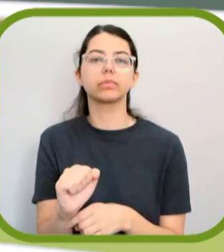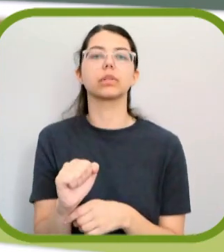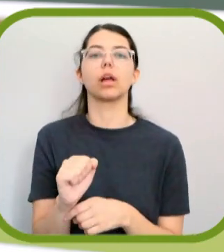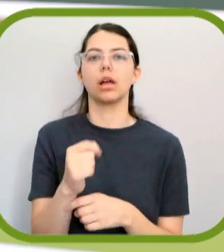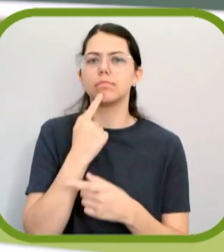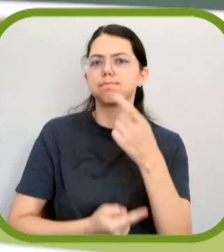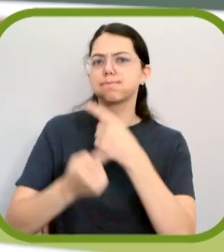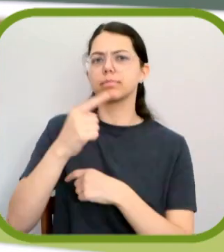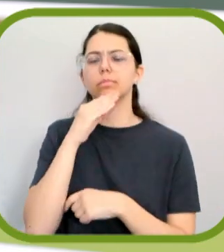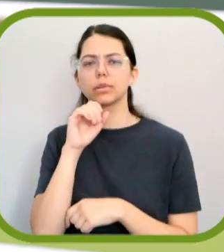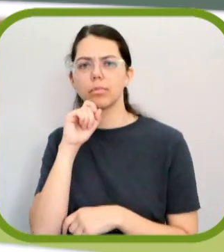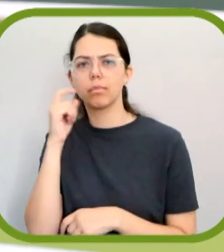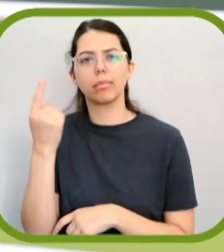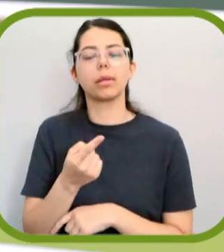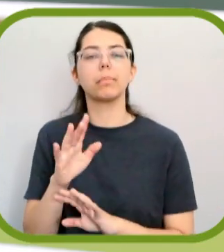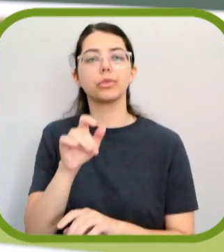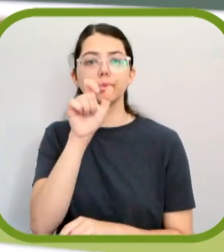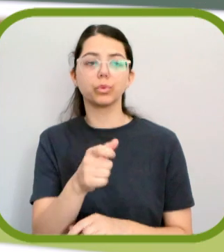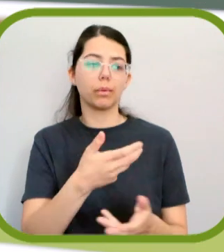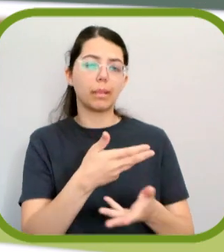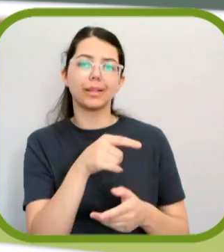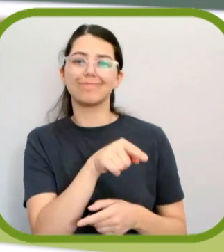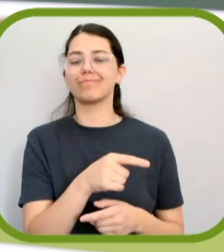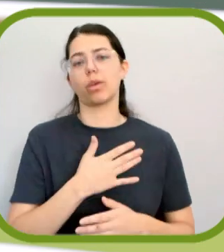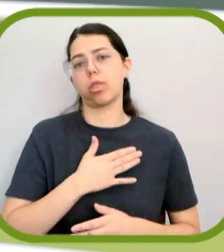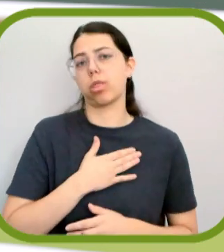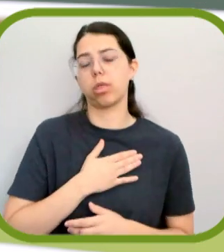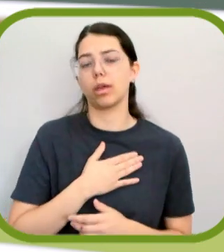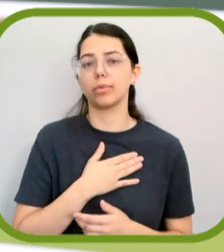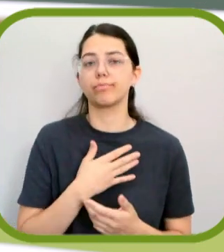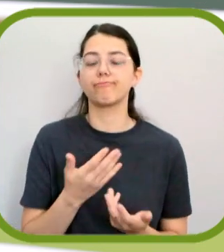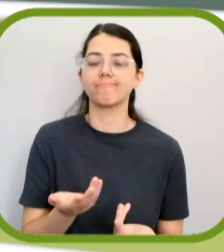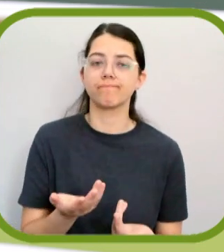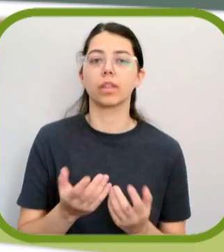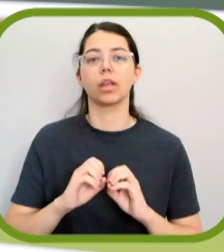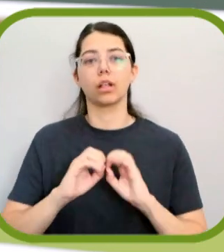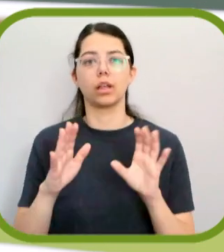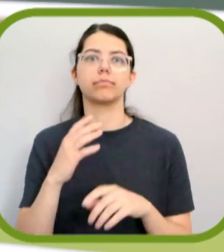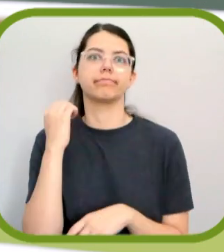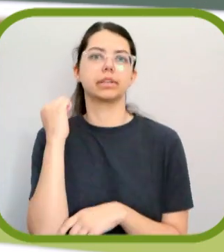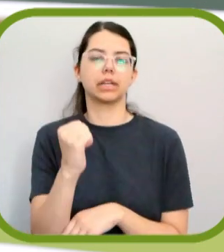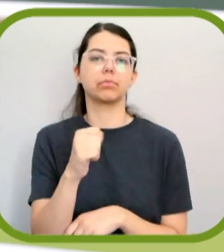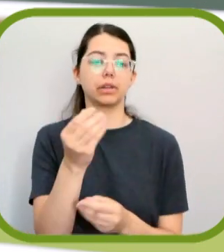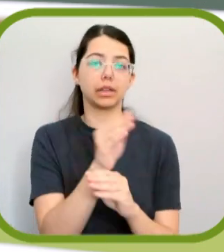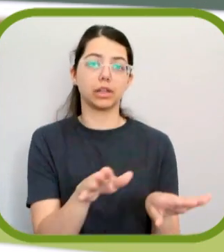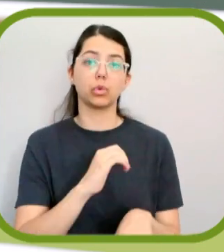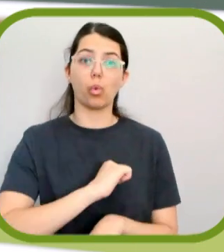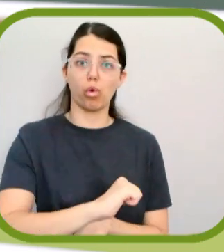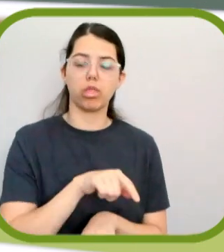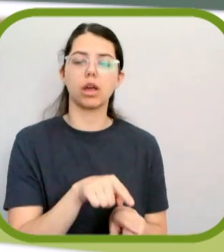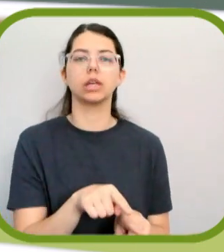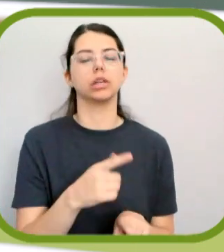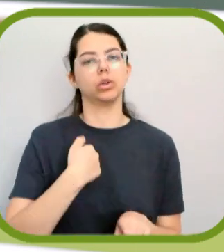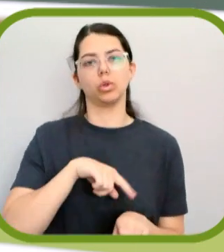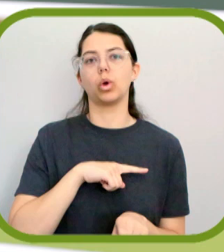achamos que determinado caso, por exemplo, deve ser denunciado à polícia, mas nem sempre essa é a vontade de quem está a falar connosco. Obviamente, casos de crimes